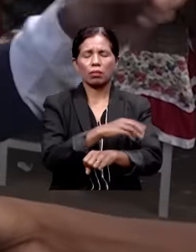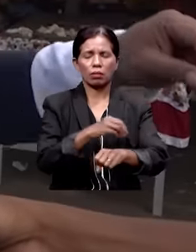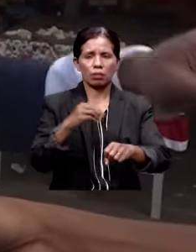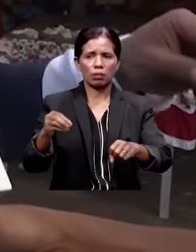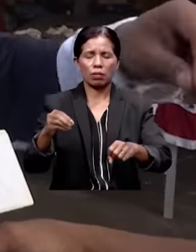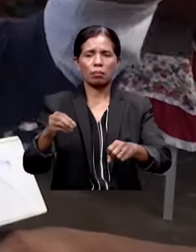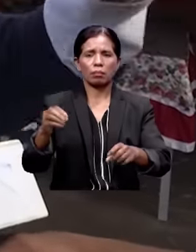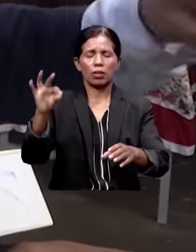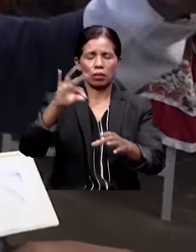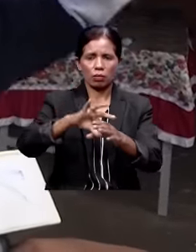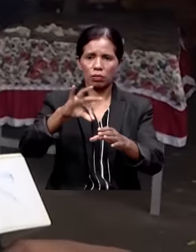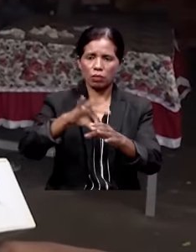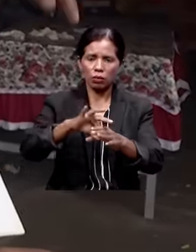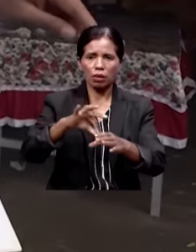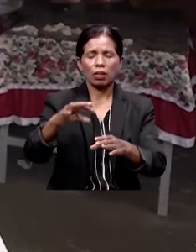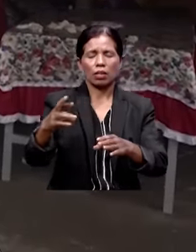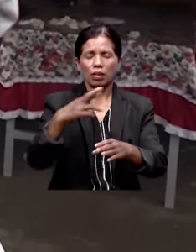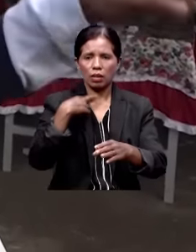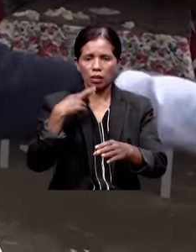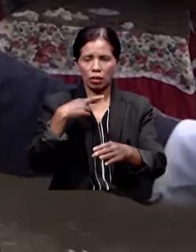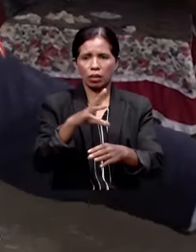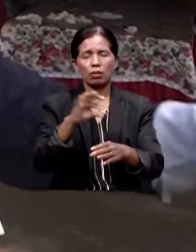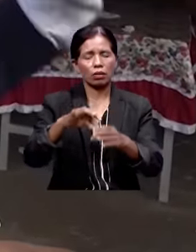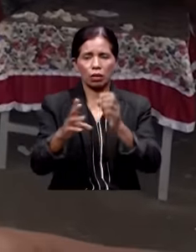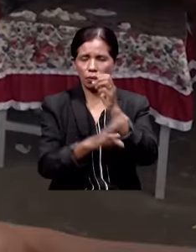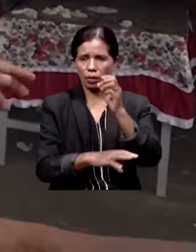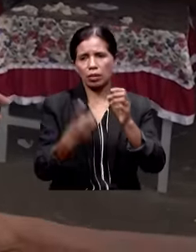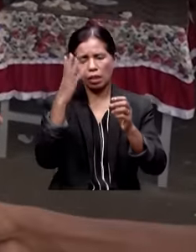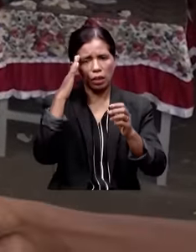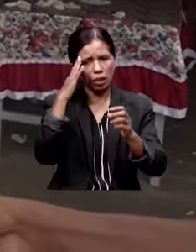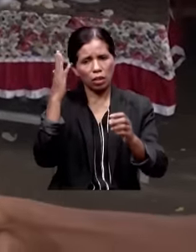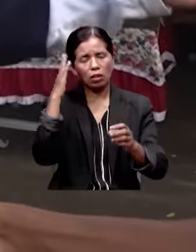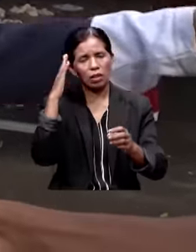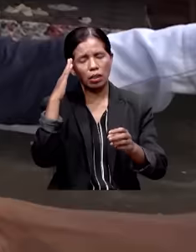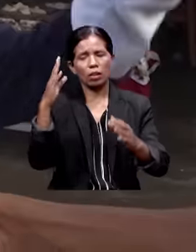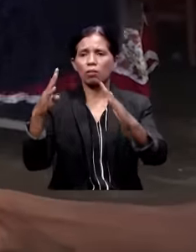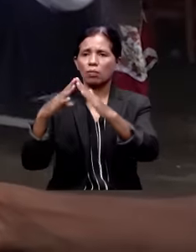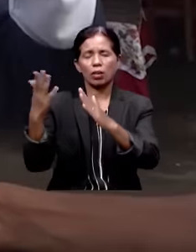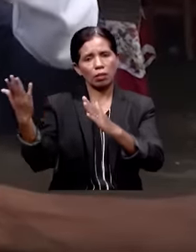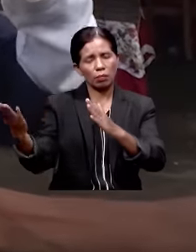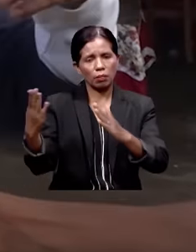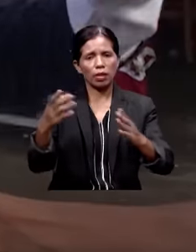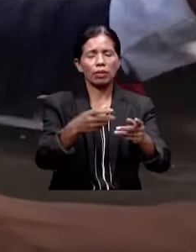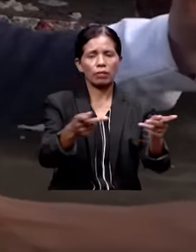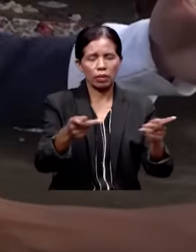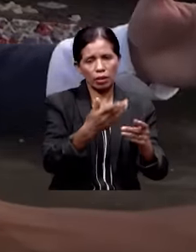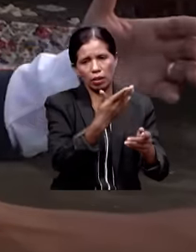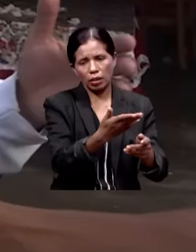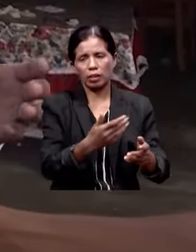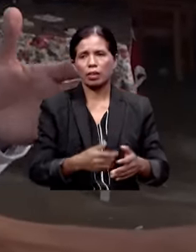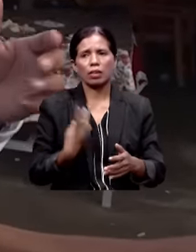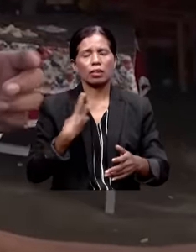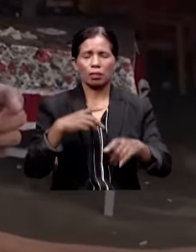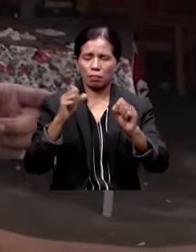cada pontos né, há tudo cada oito dois né, né ba natar né, uma né, né ba uma né, né hori nu nei ta